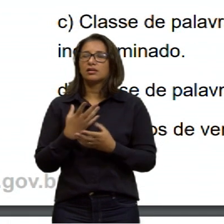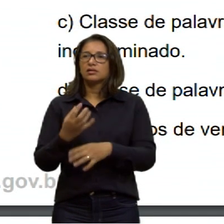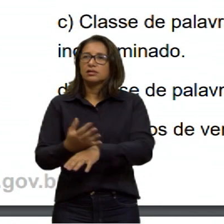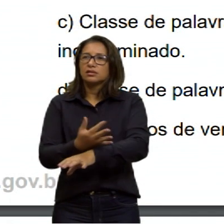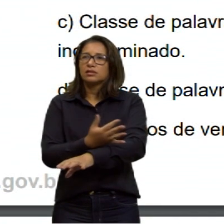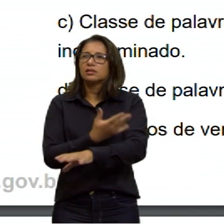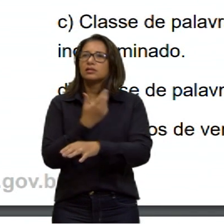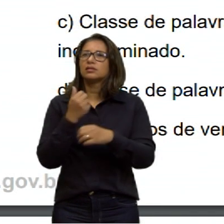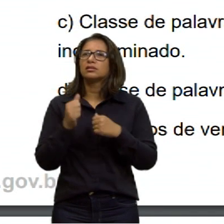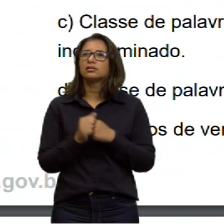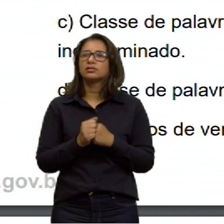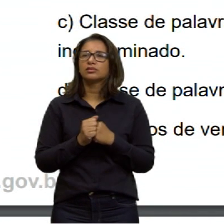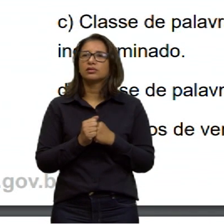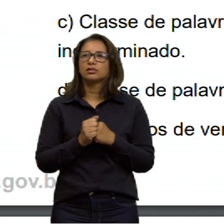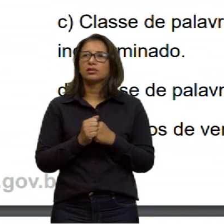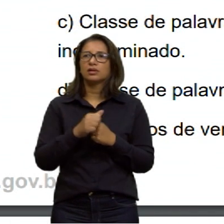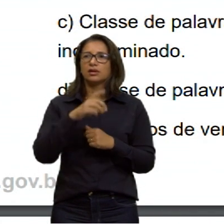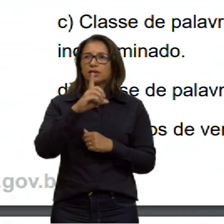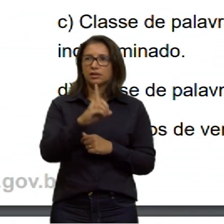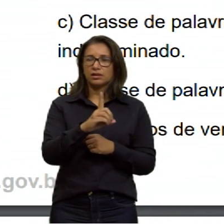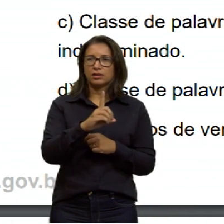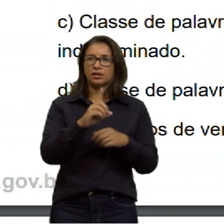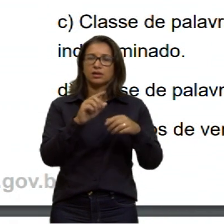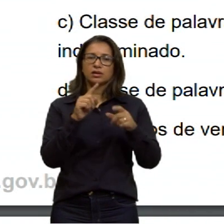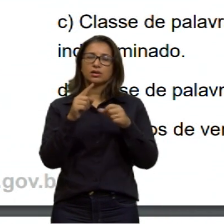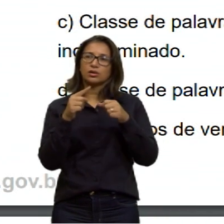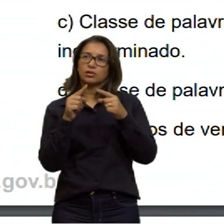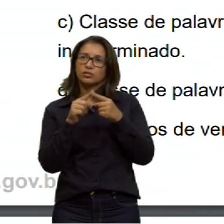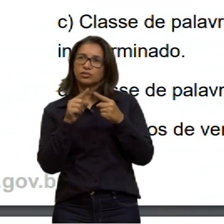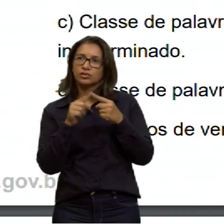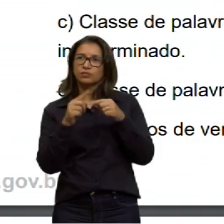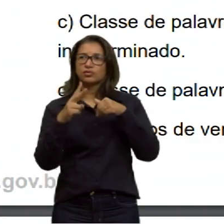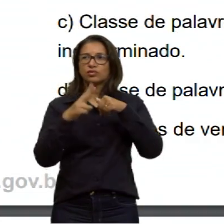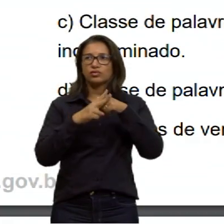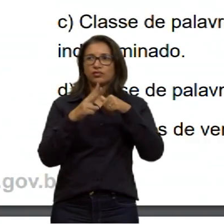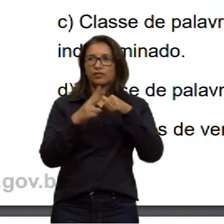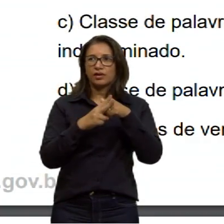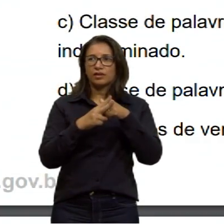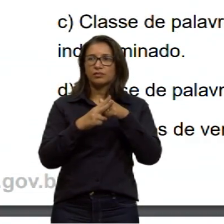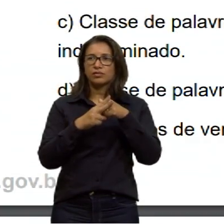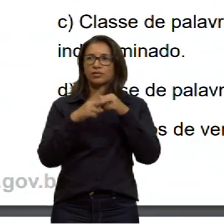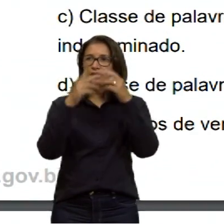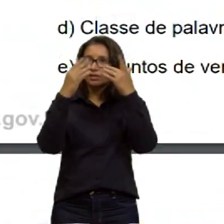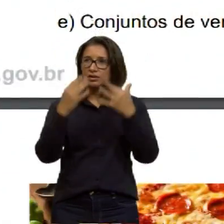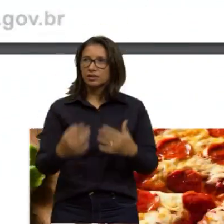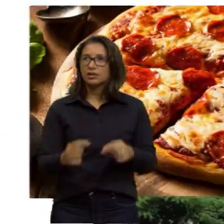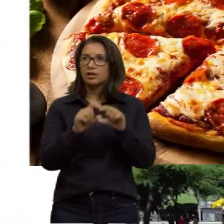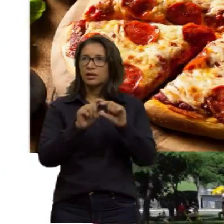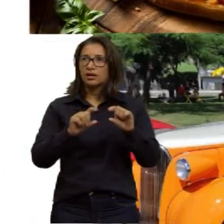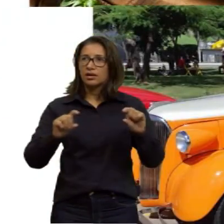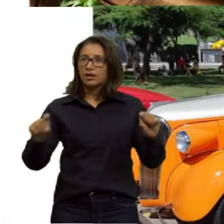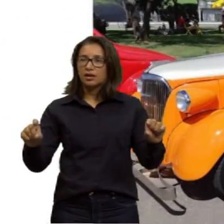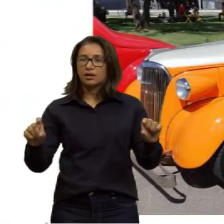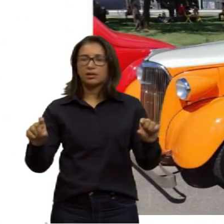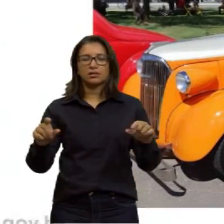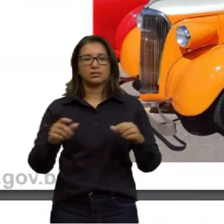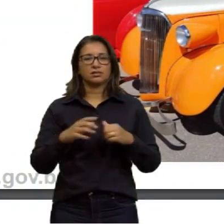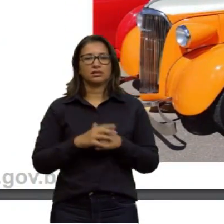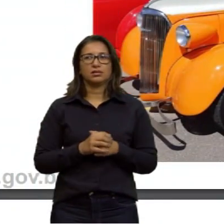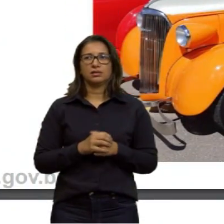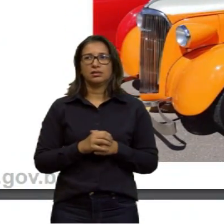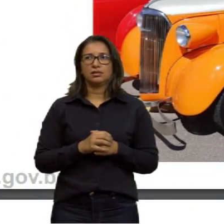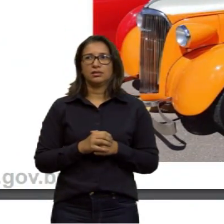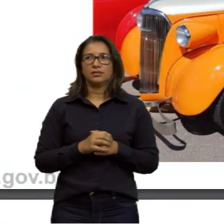verbos que uma determinada frase e não tenham o valor de um único verbo vamos formar as cenas